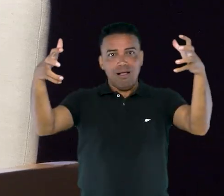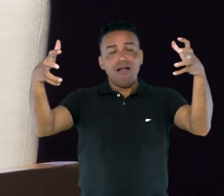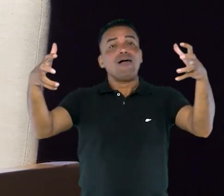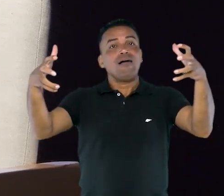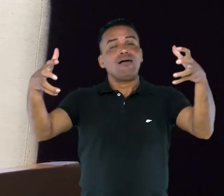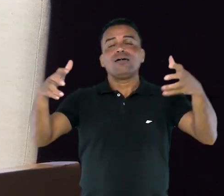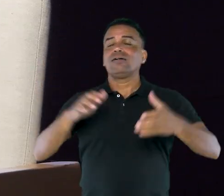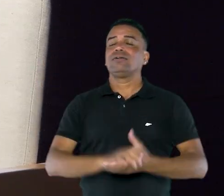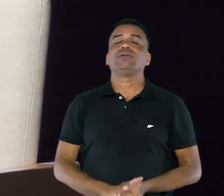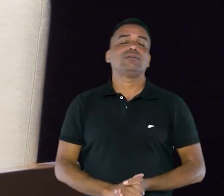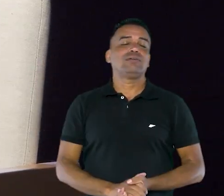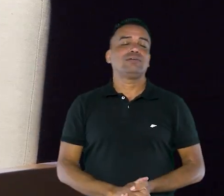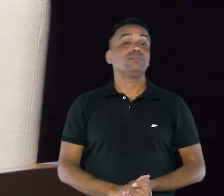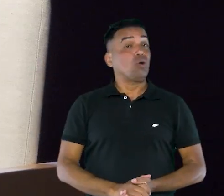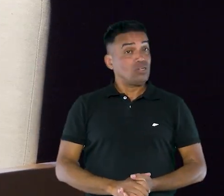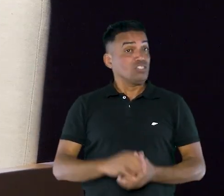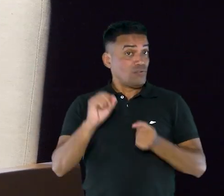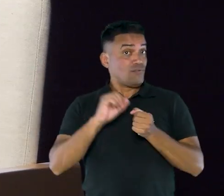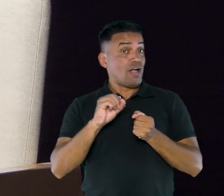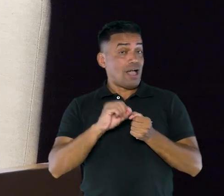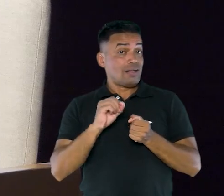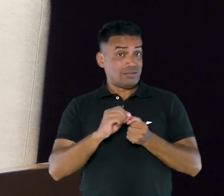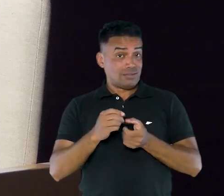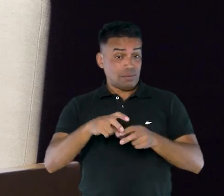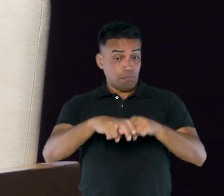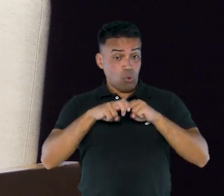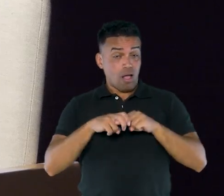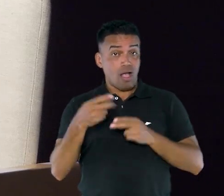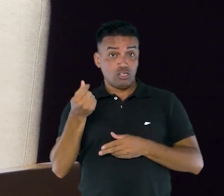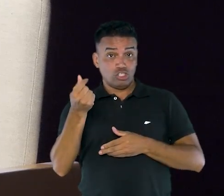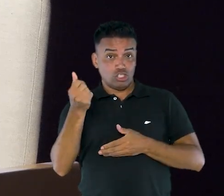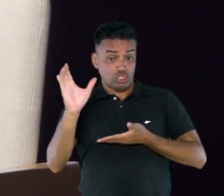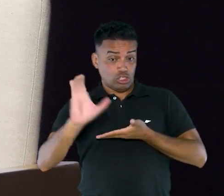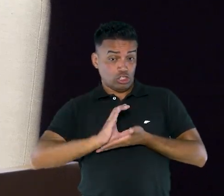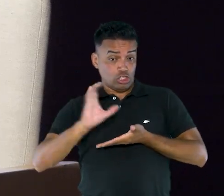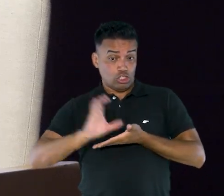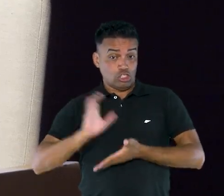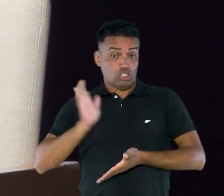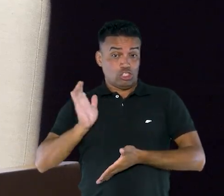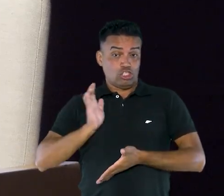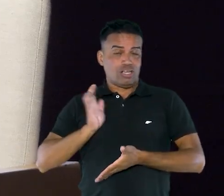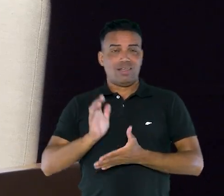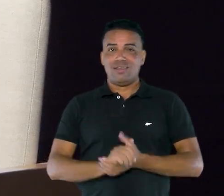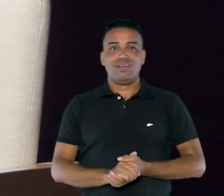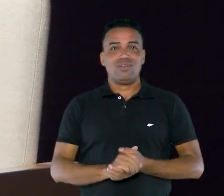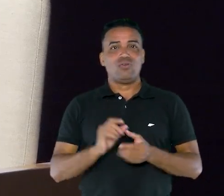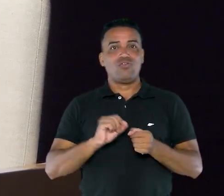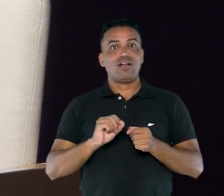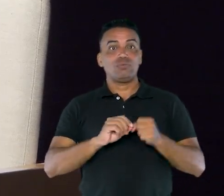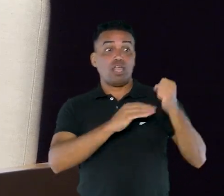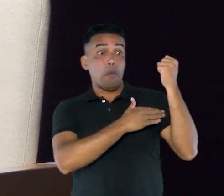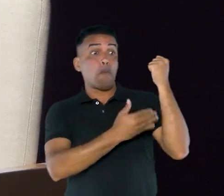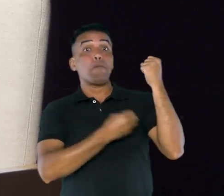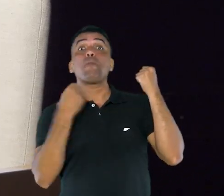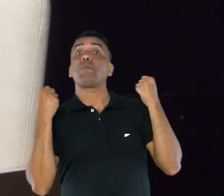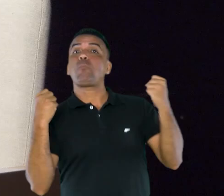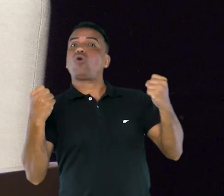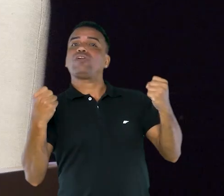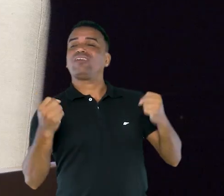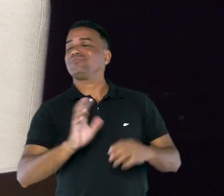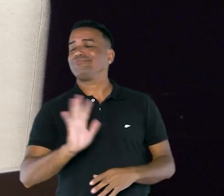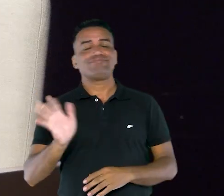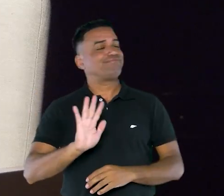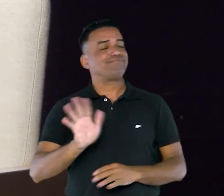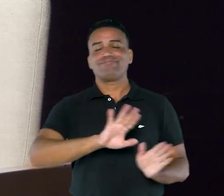gente faz isso, as pessoas acham que a gente faz isso por dinheiro. A gente não faz isso por dinheiro. As pessoas acham que a gente faz isso por poder.